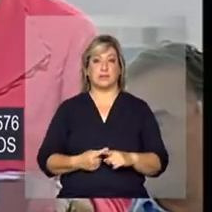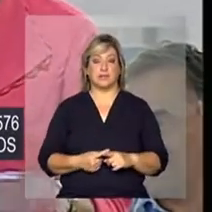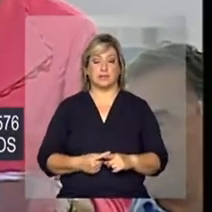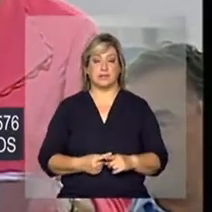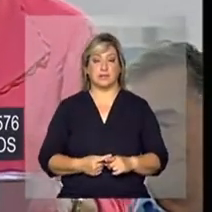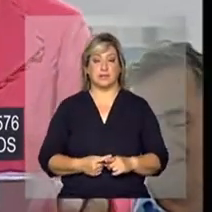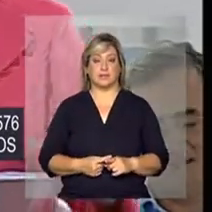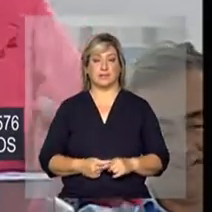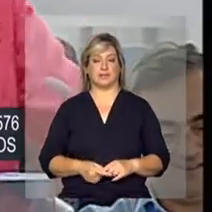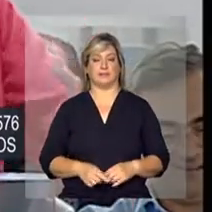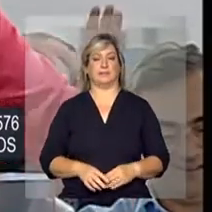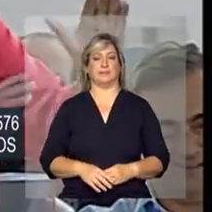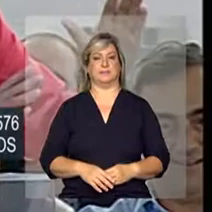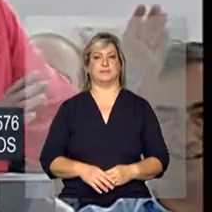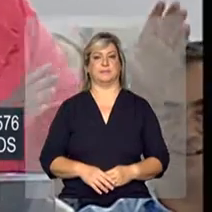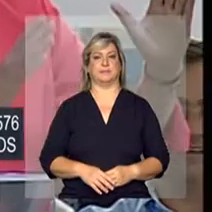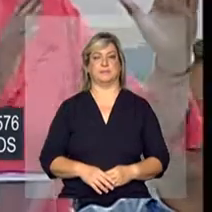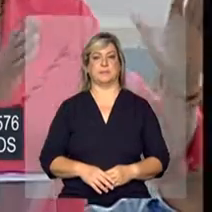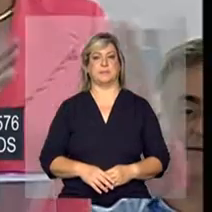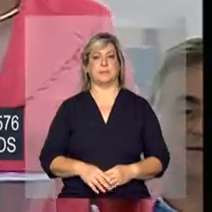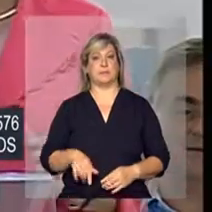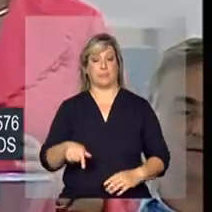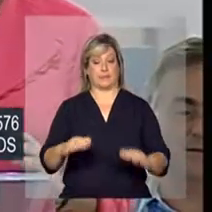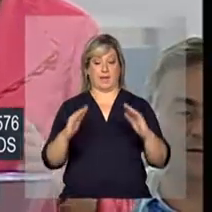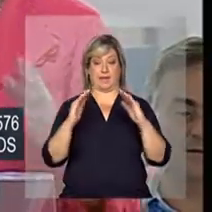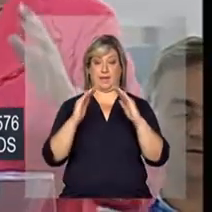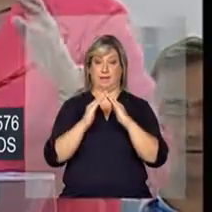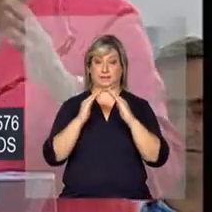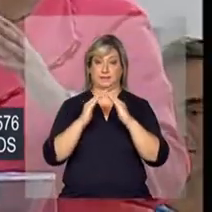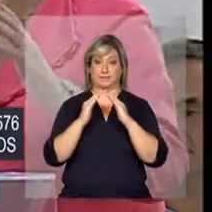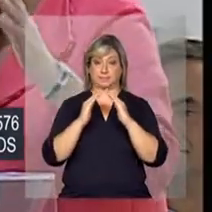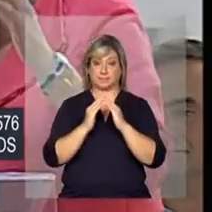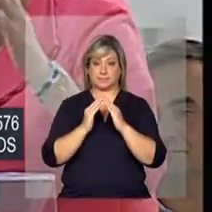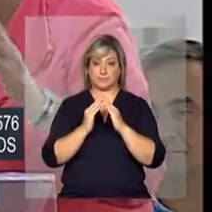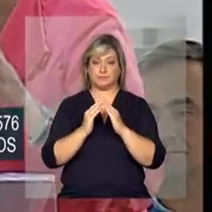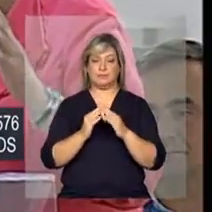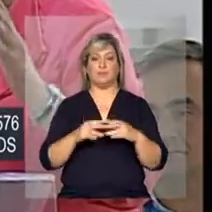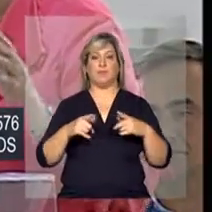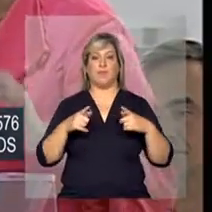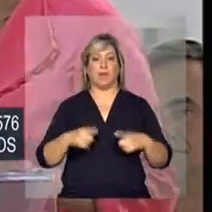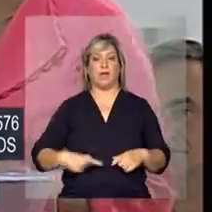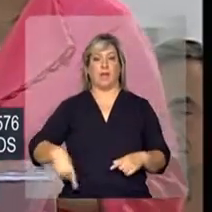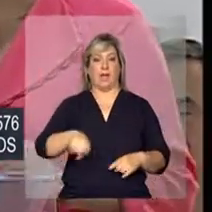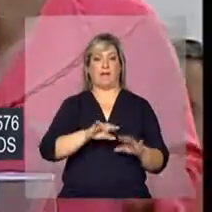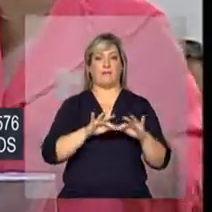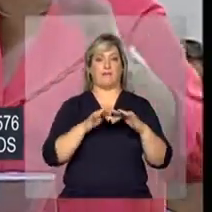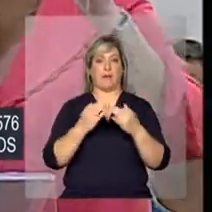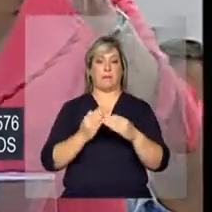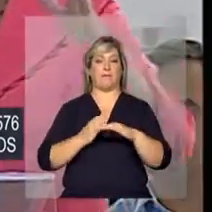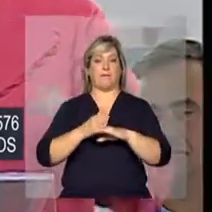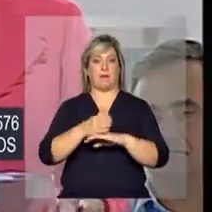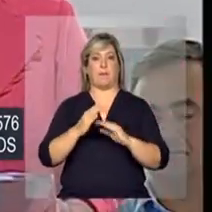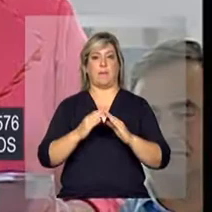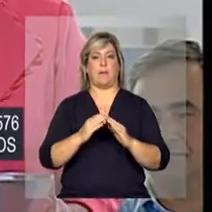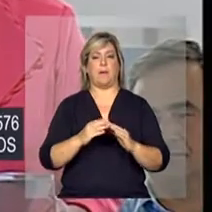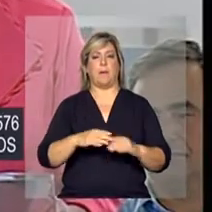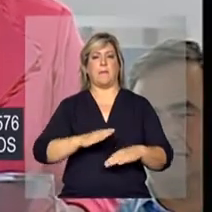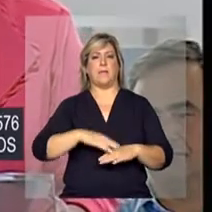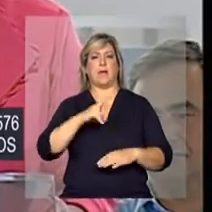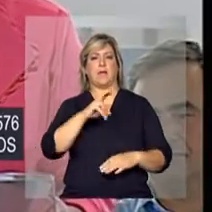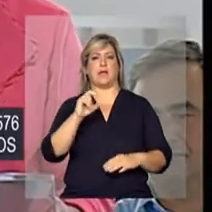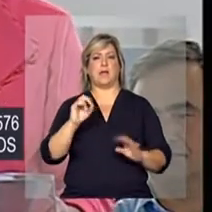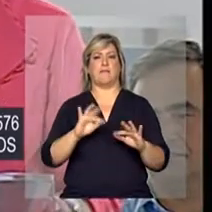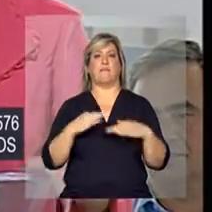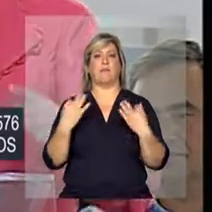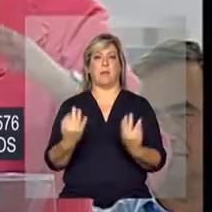simples. Além da casa onde essas famílias irão morar, essas mais de 500 famílias